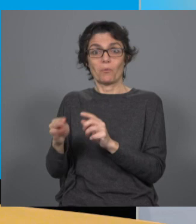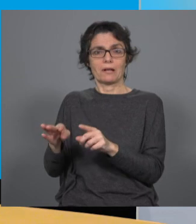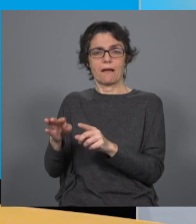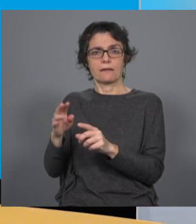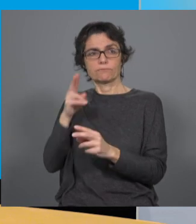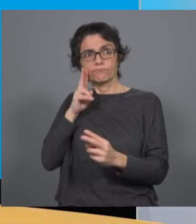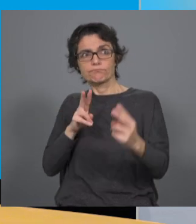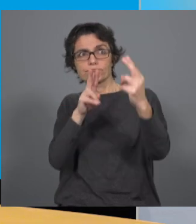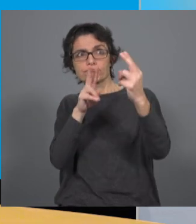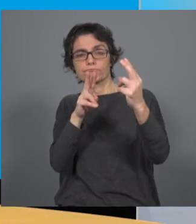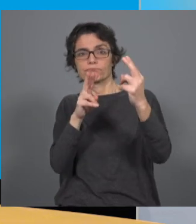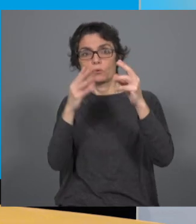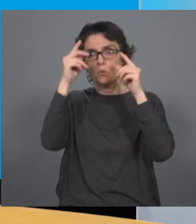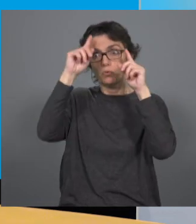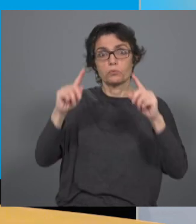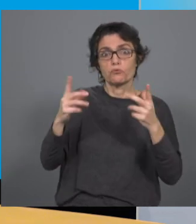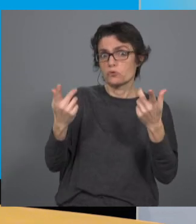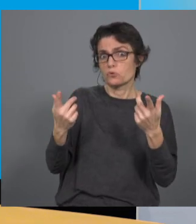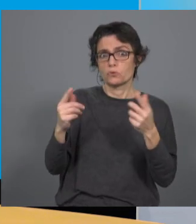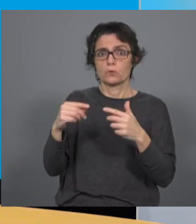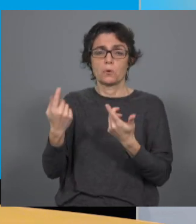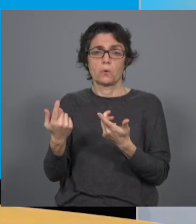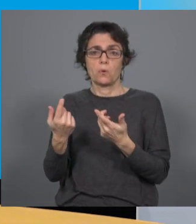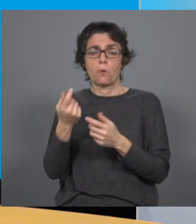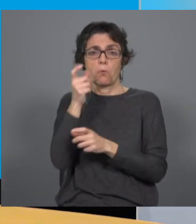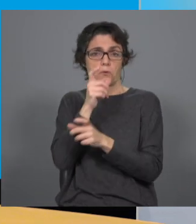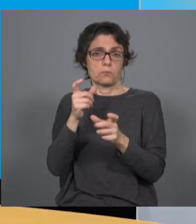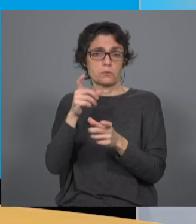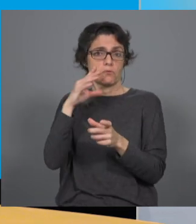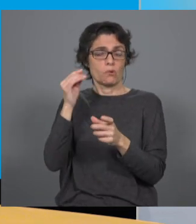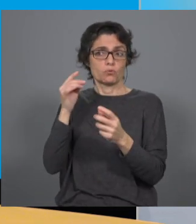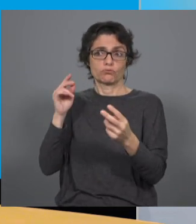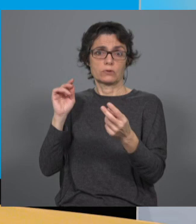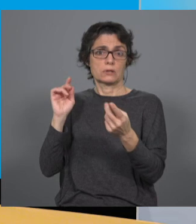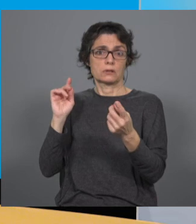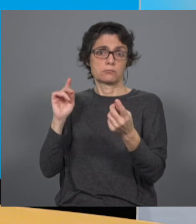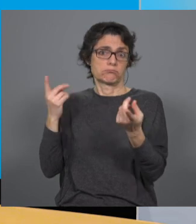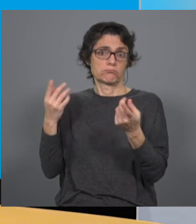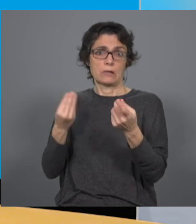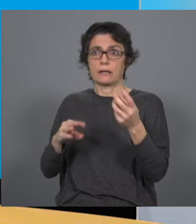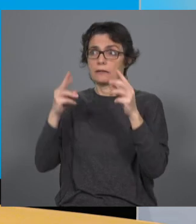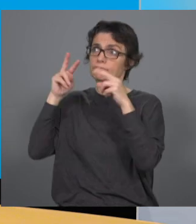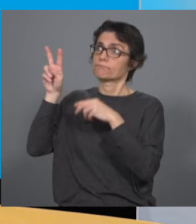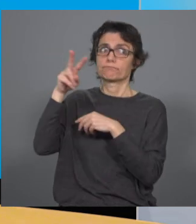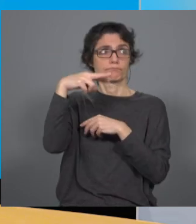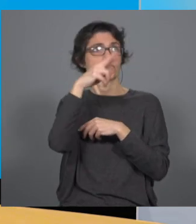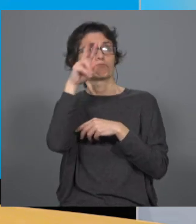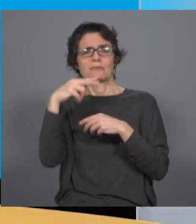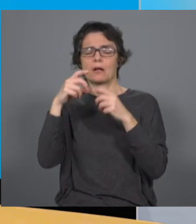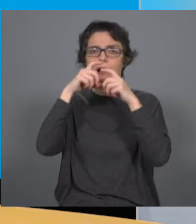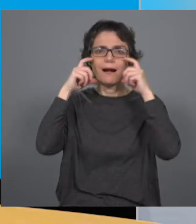do educador, de quem está na sala, das pessoas com quem se vão cruzando, até que ponto isto pode